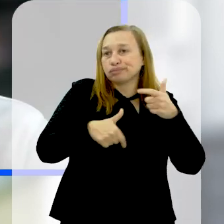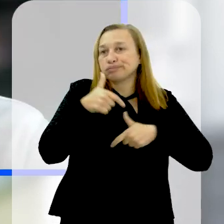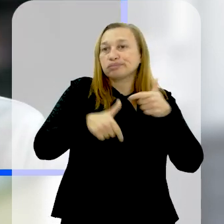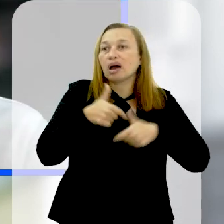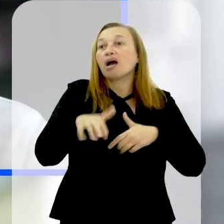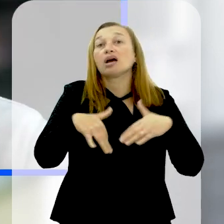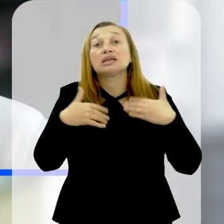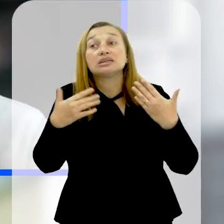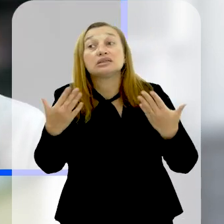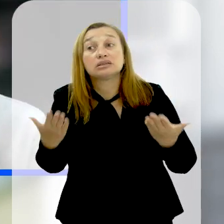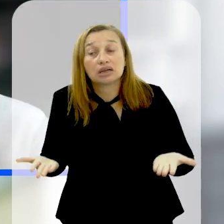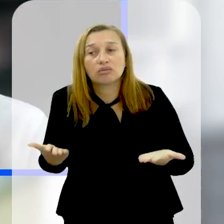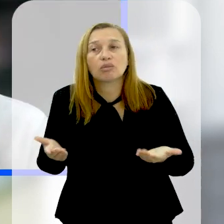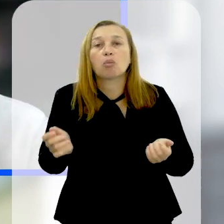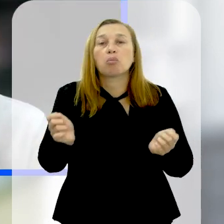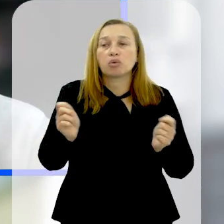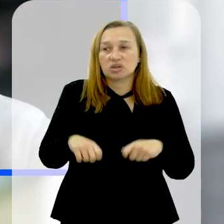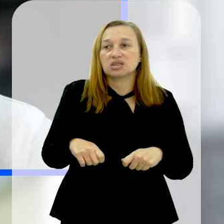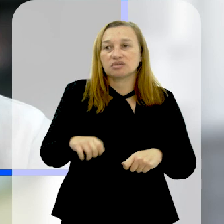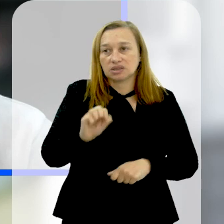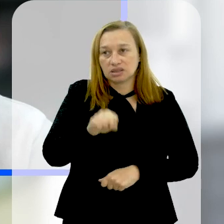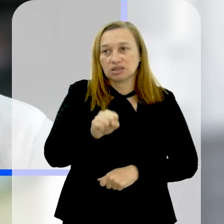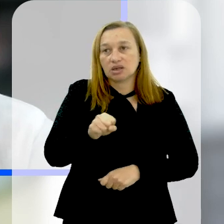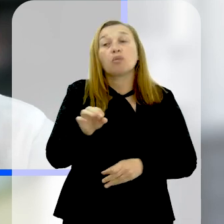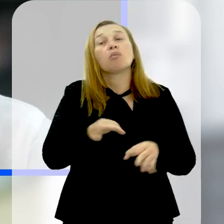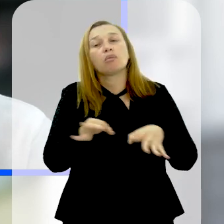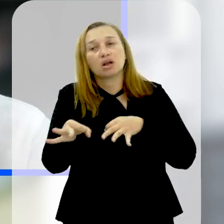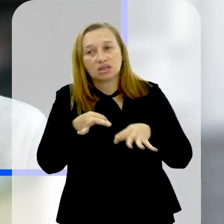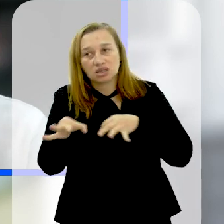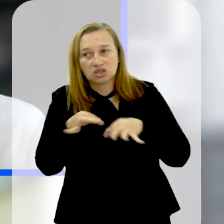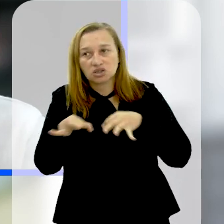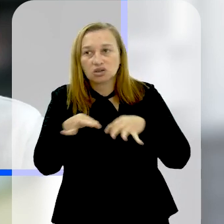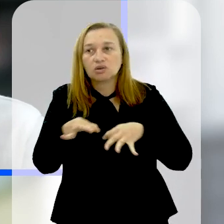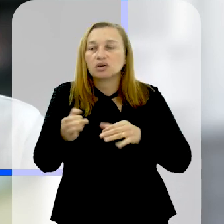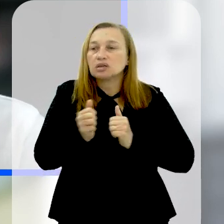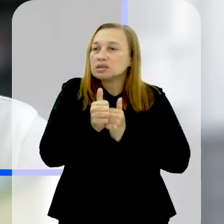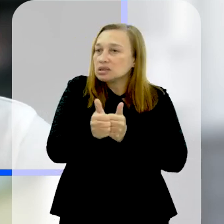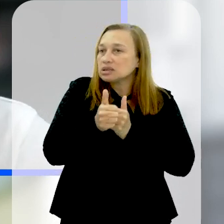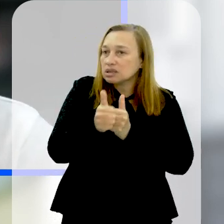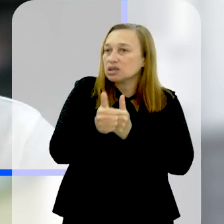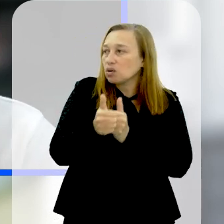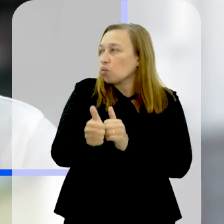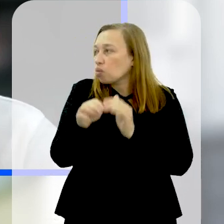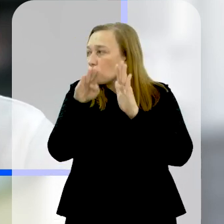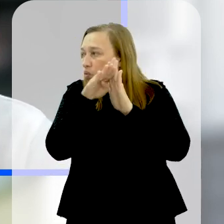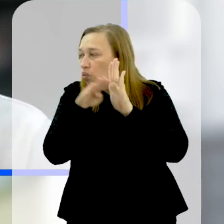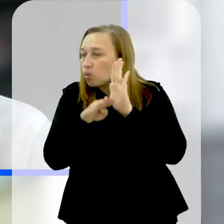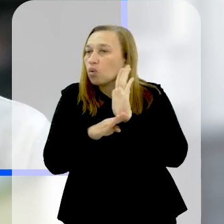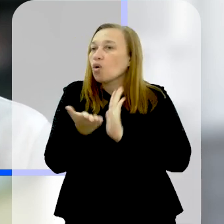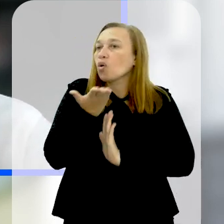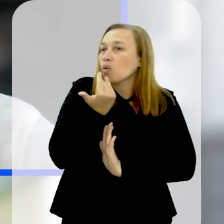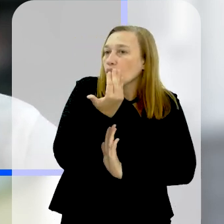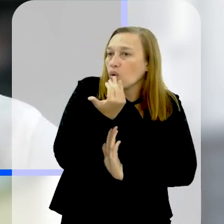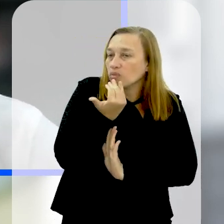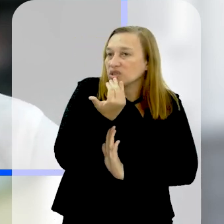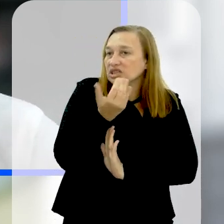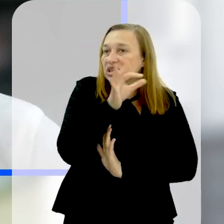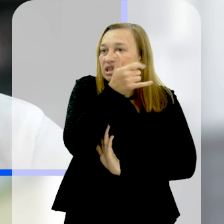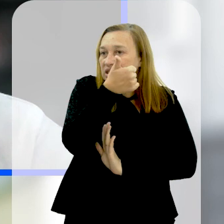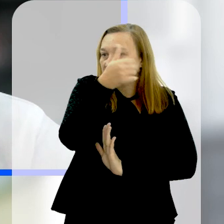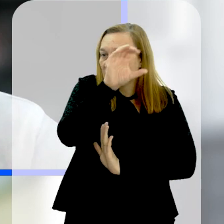voltou à Uhum. rotina. Então, é possível, com um planejamento, você seguir uma alimentação